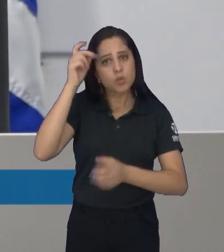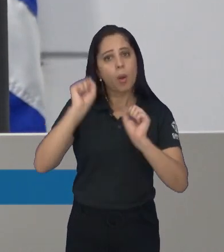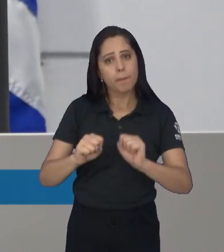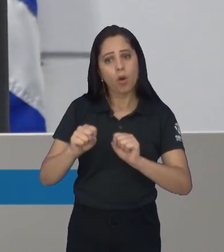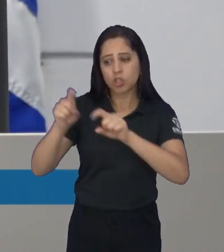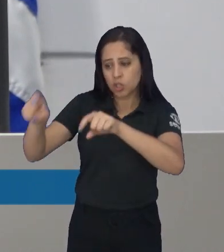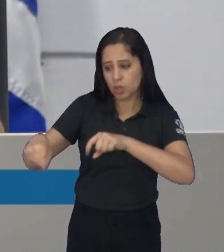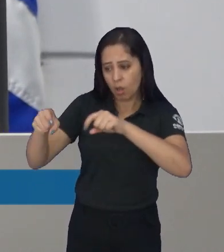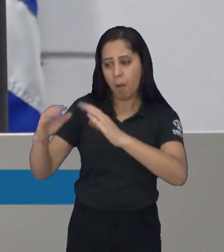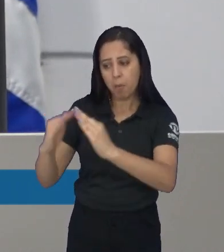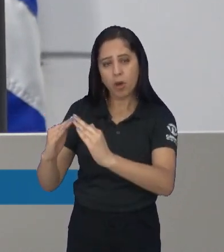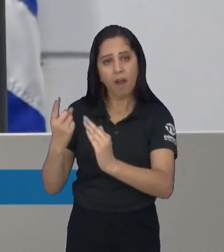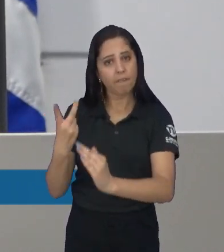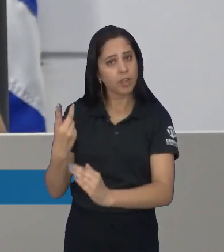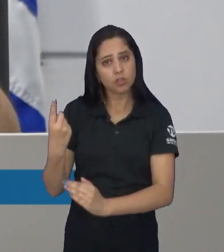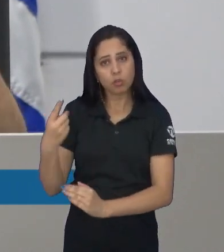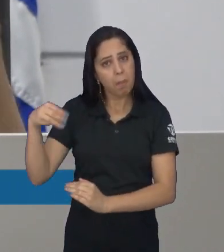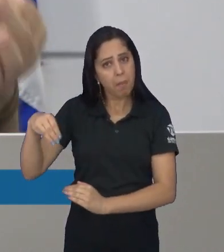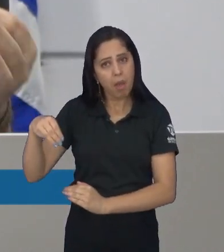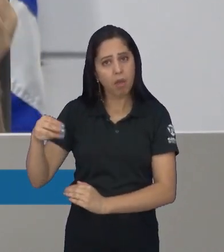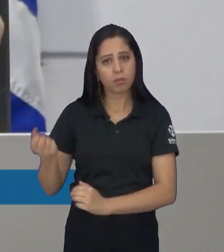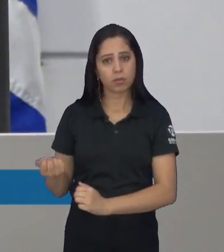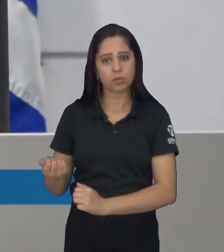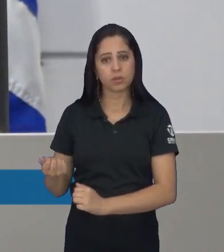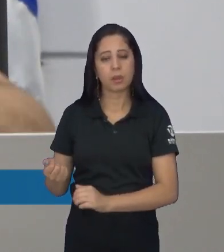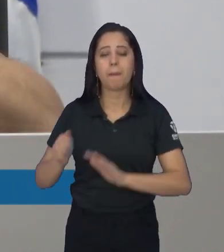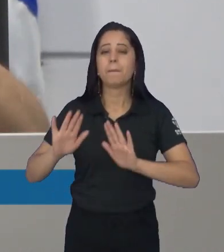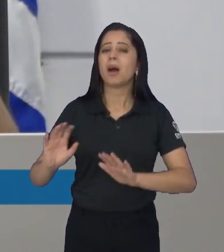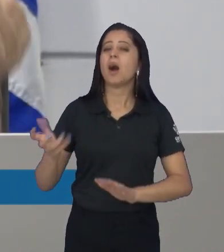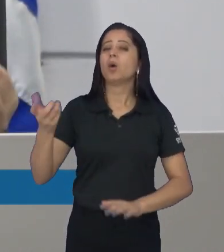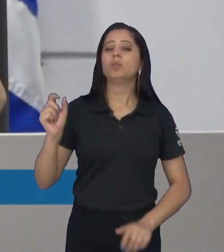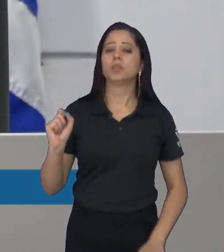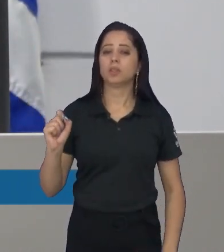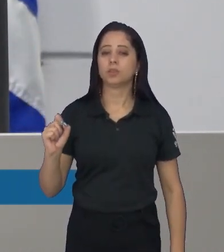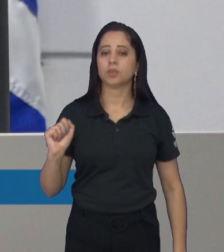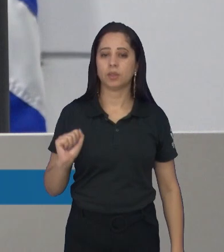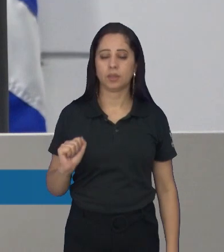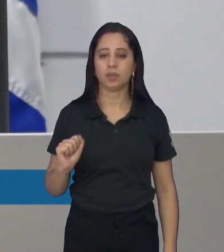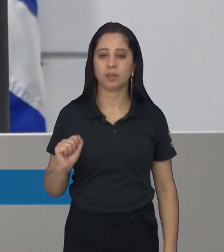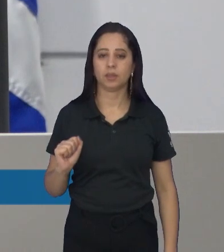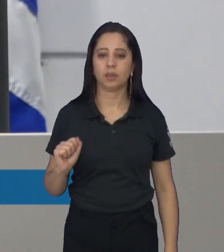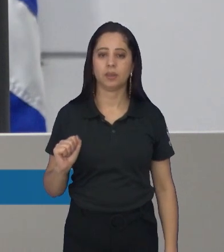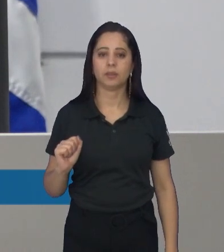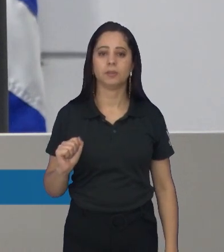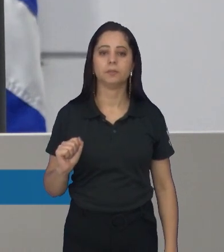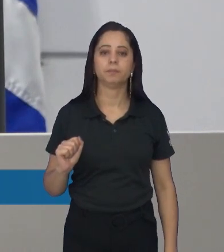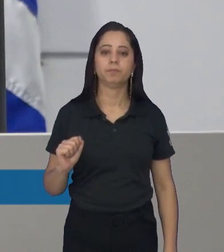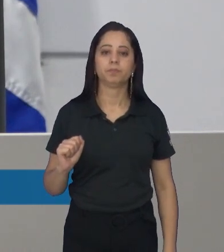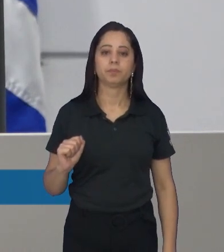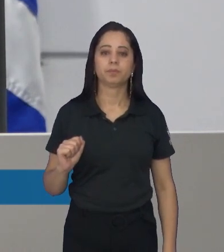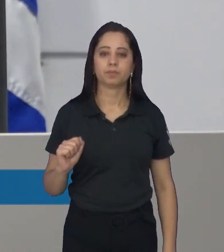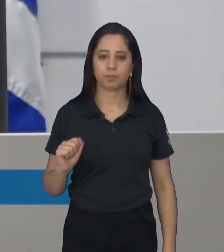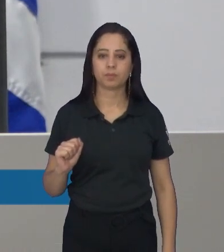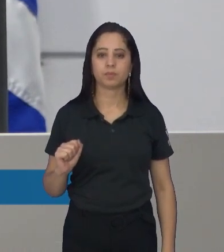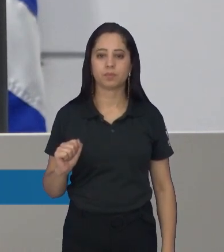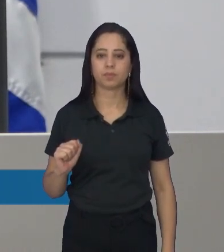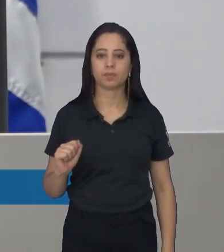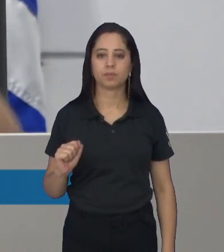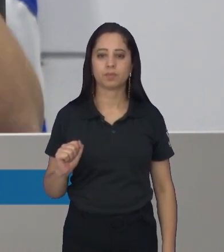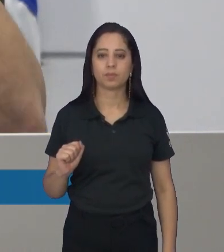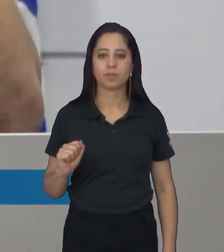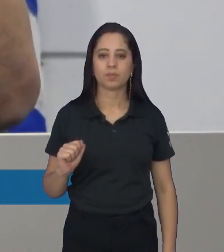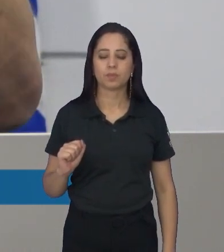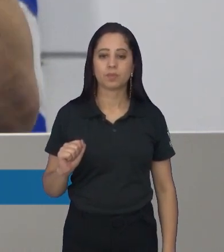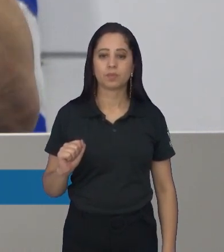20 mil metros quadrados Então o que tá agora que tá acontecendo E aí é o interesse que despertou São Francisco que não passa pela política dos